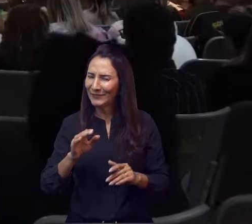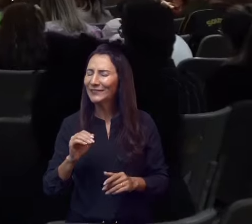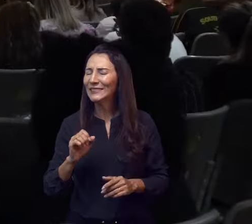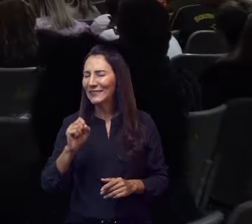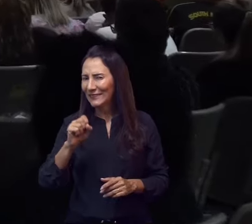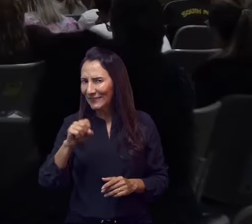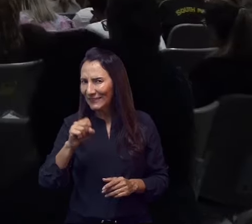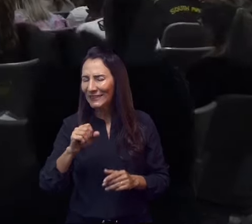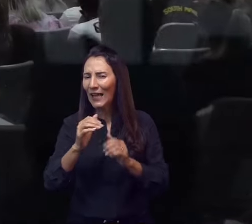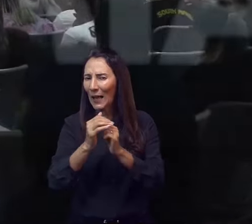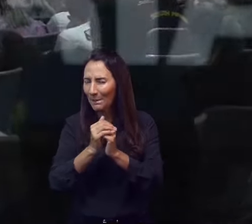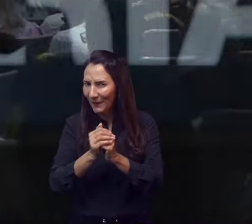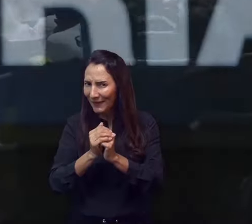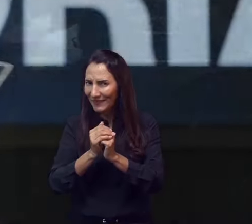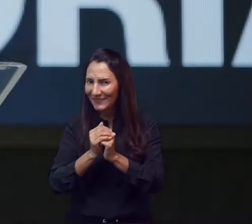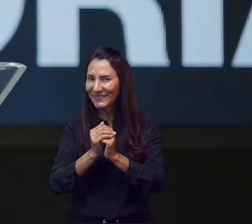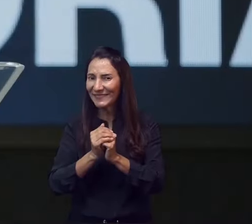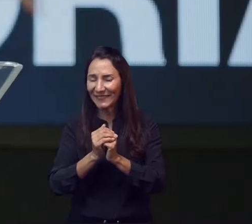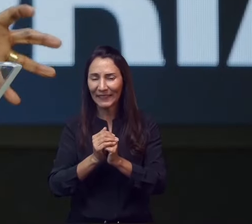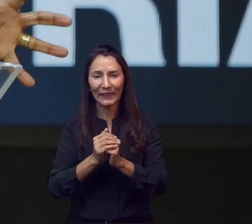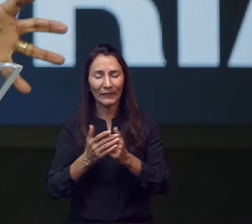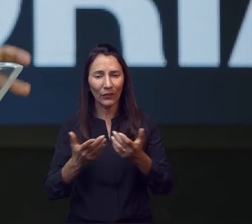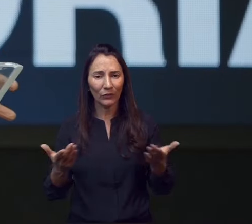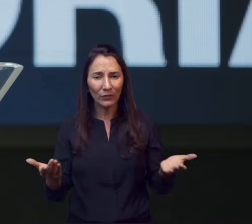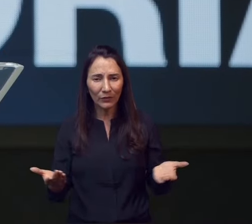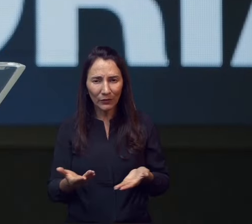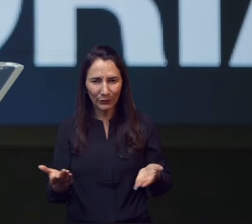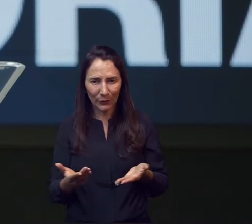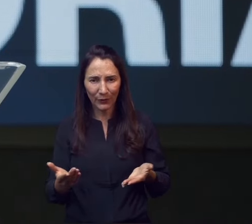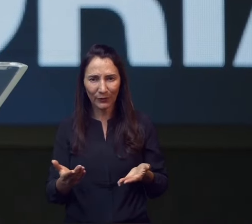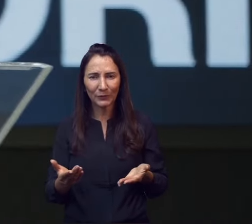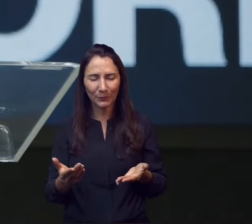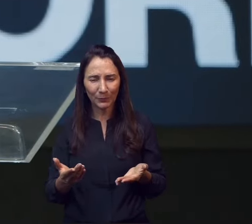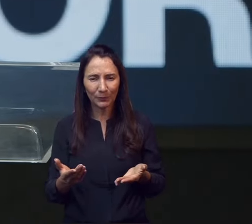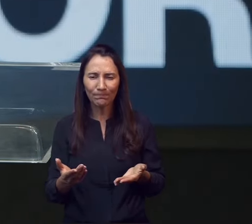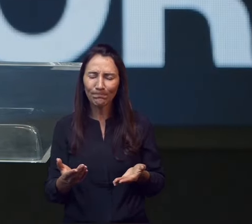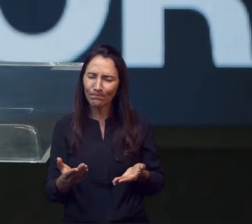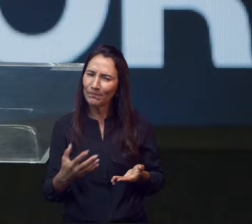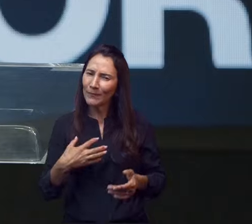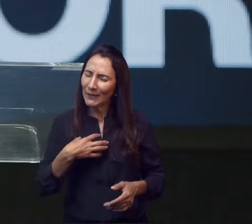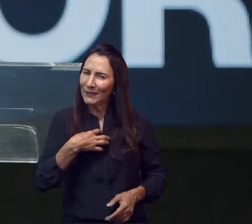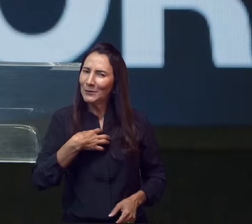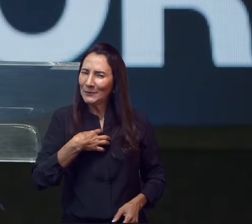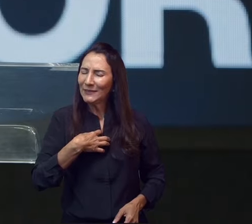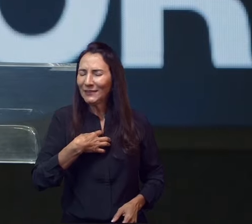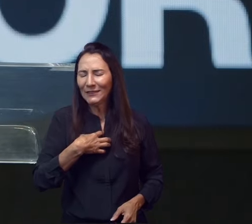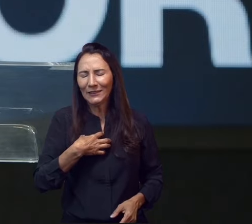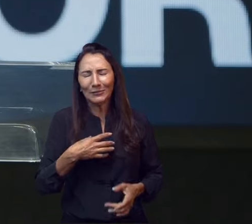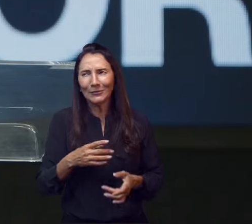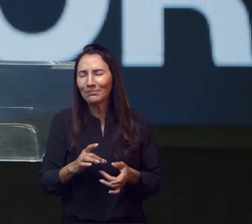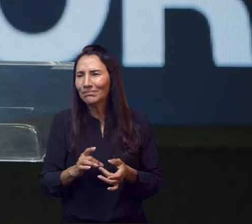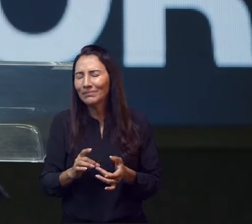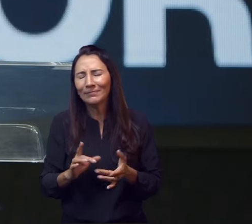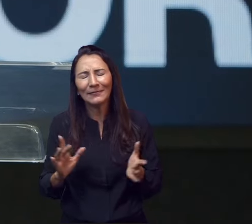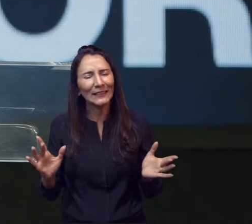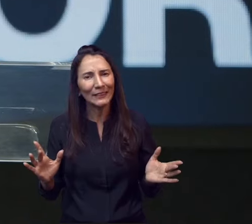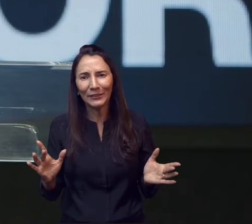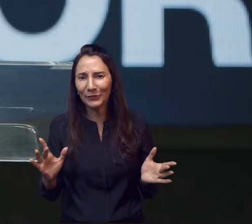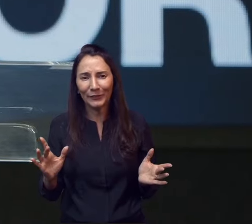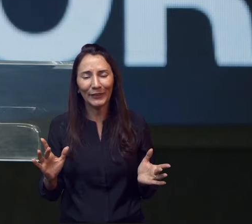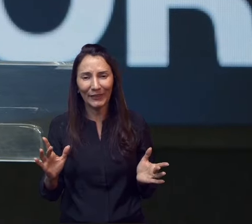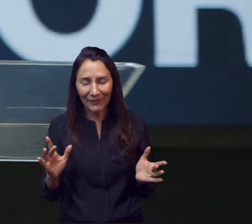diga amém Então nesse momento e eu me sinto bastante à vontade bastante livre